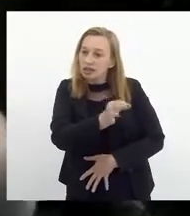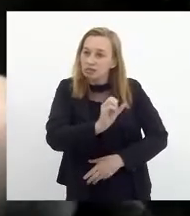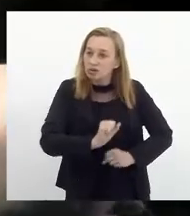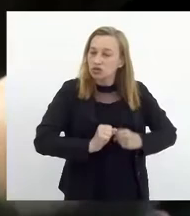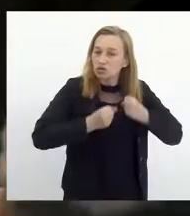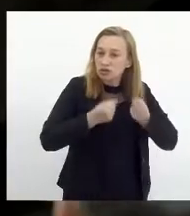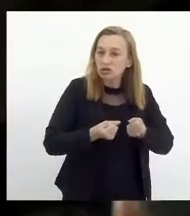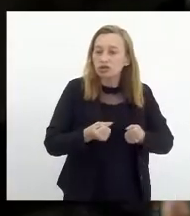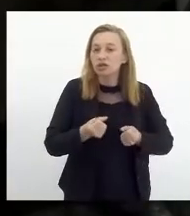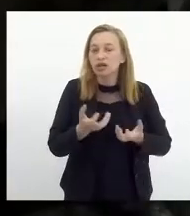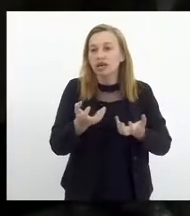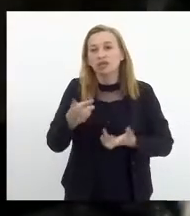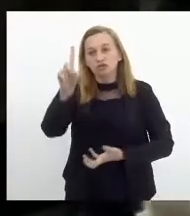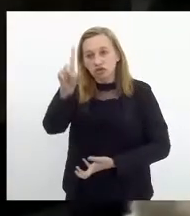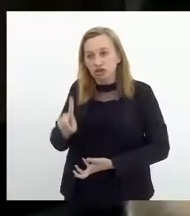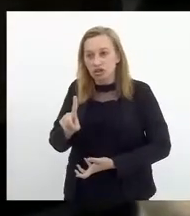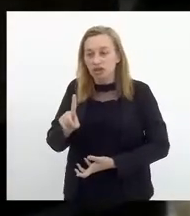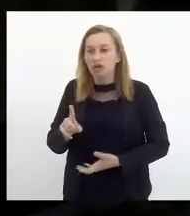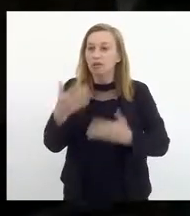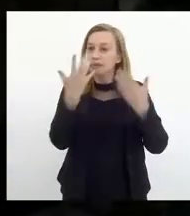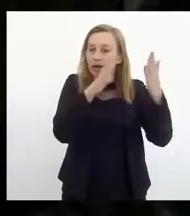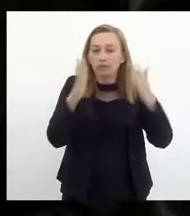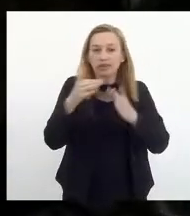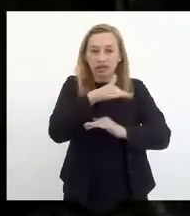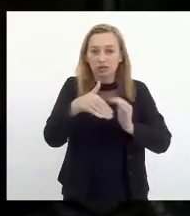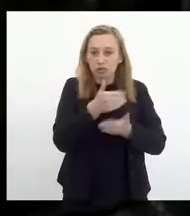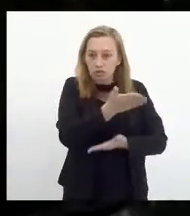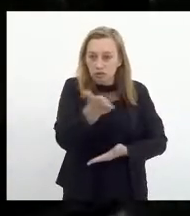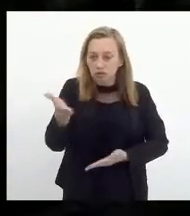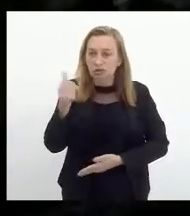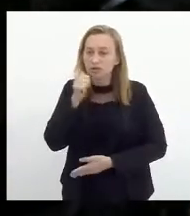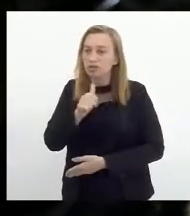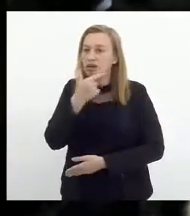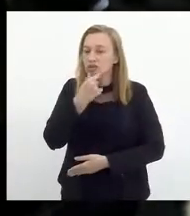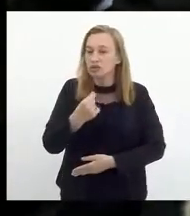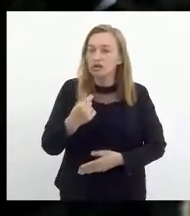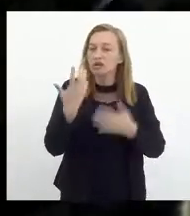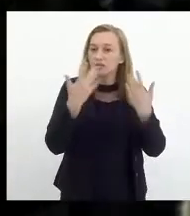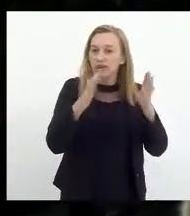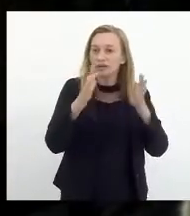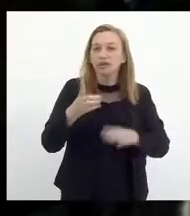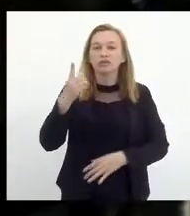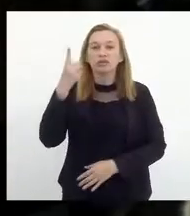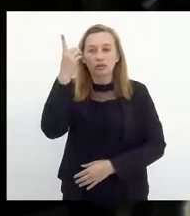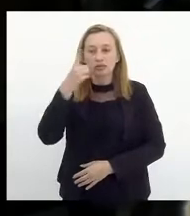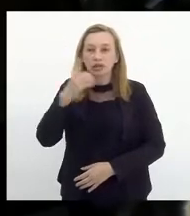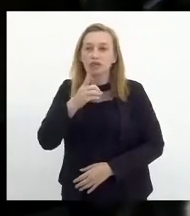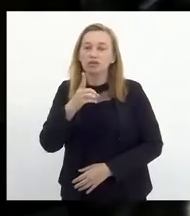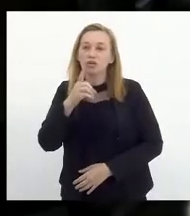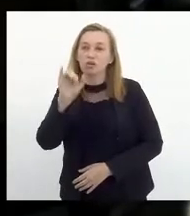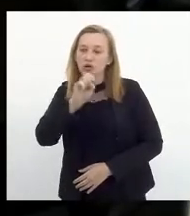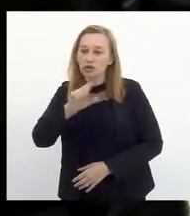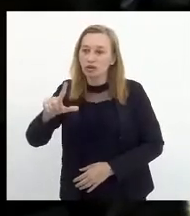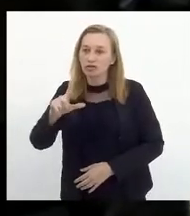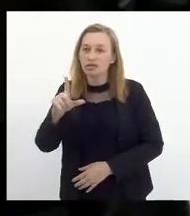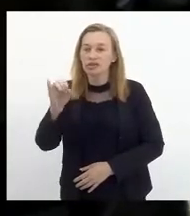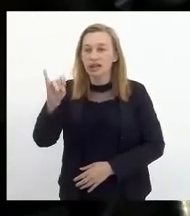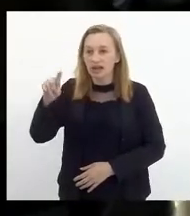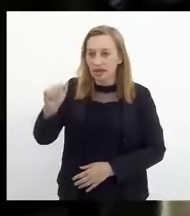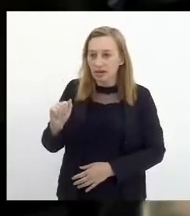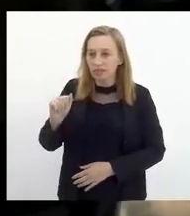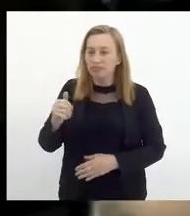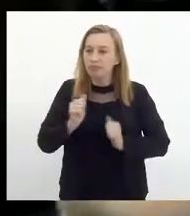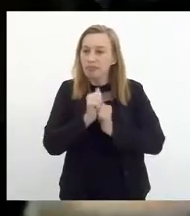os seus direitos, cumprimentar todos os senhores e senhoras, parabenizar o deputado Coronel Salema pela iniciativa,